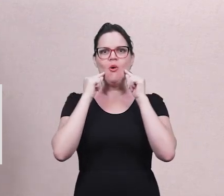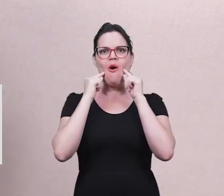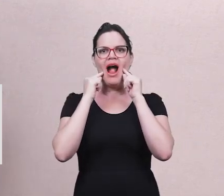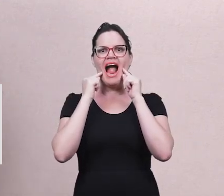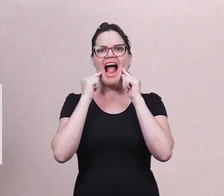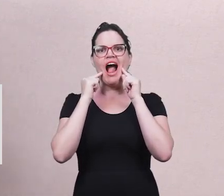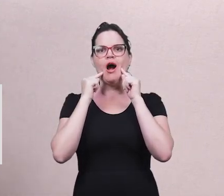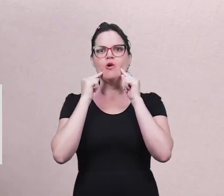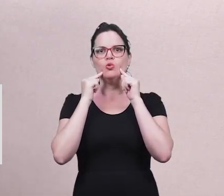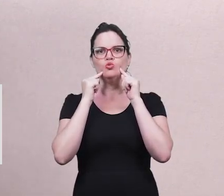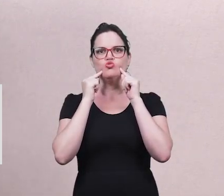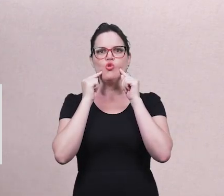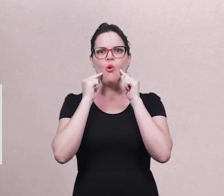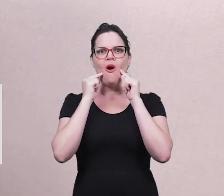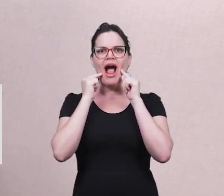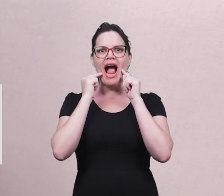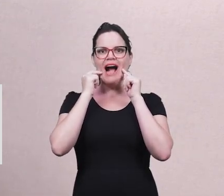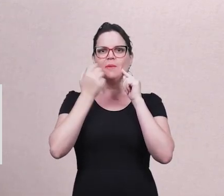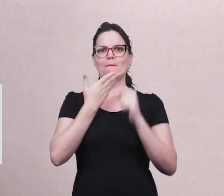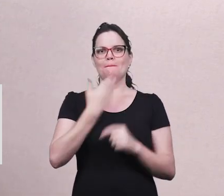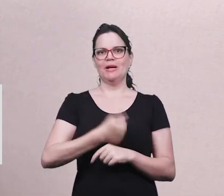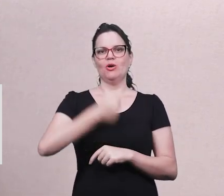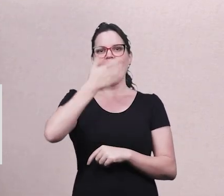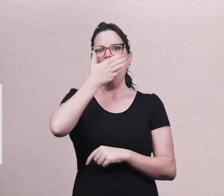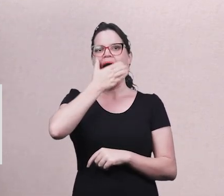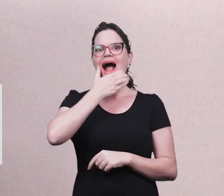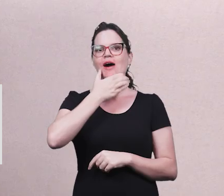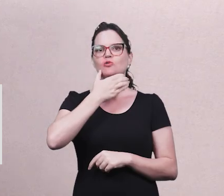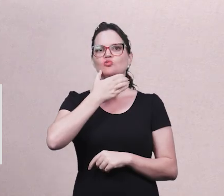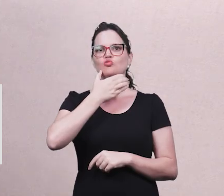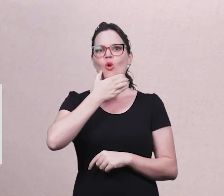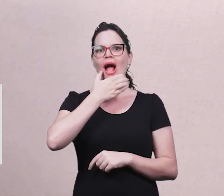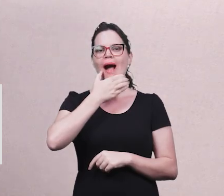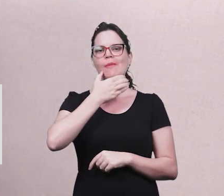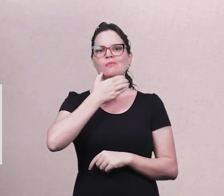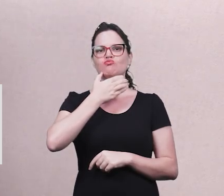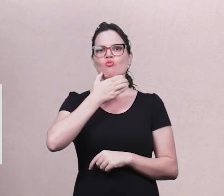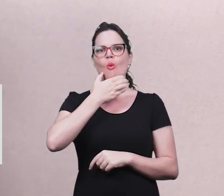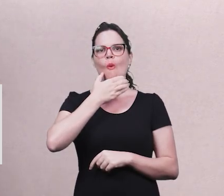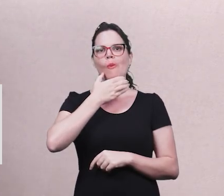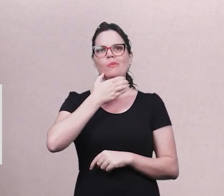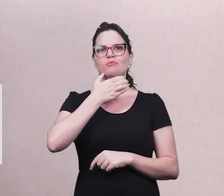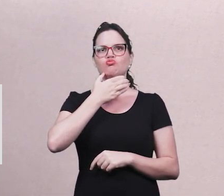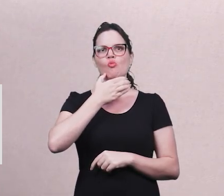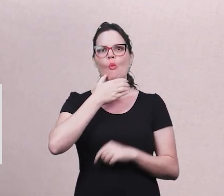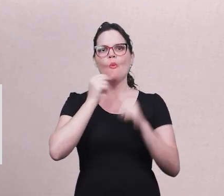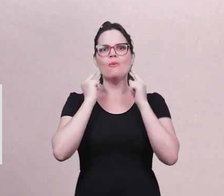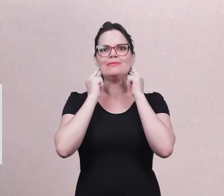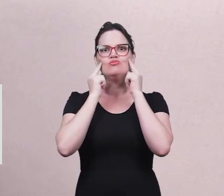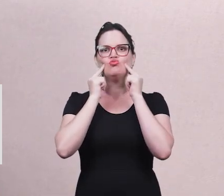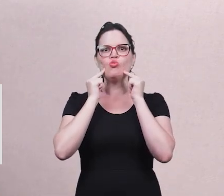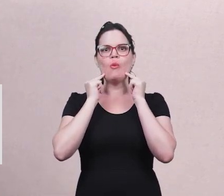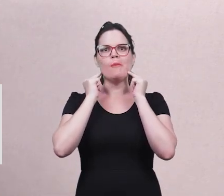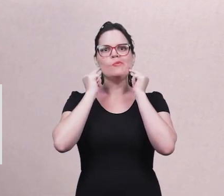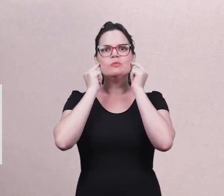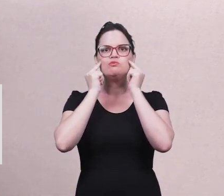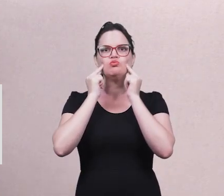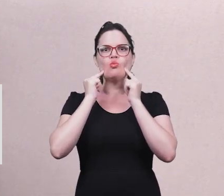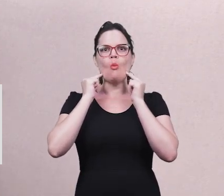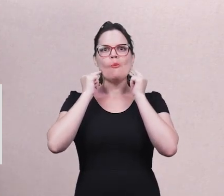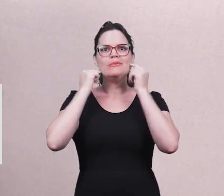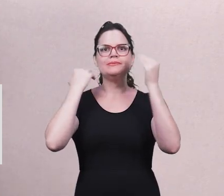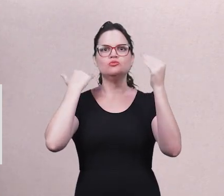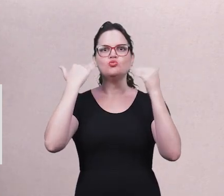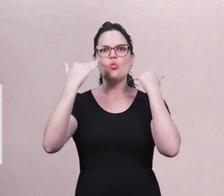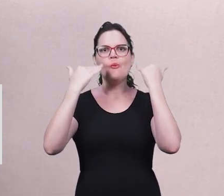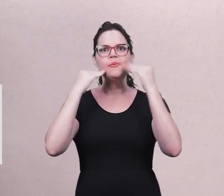vou articular melhor. Eu mastigo essa maçã, trabalho a minha musculatura de bochecha, trabalho